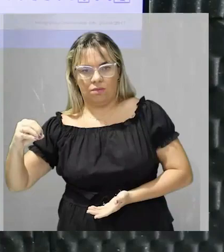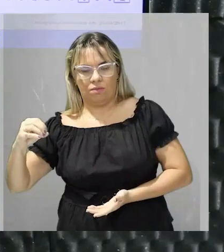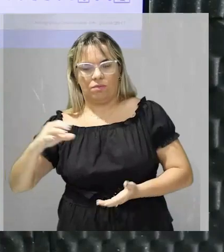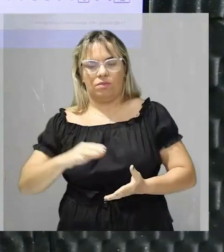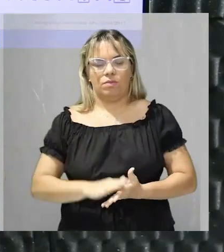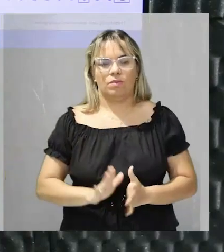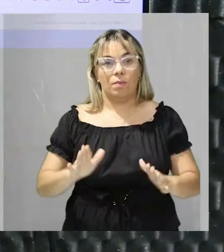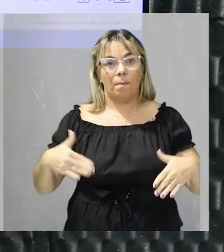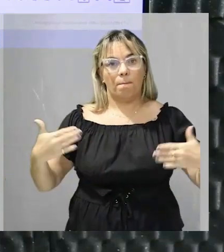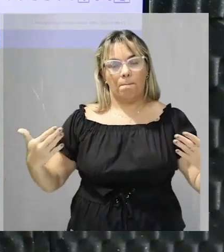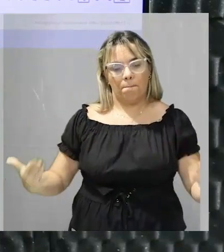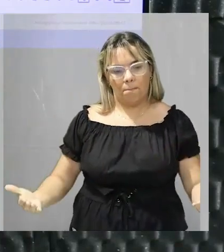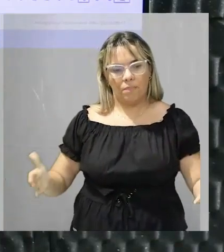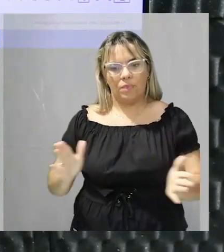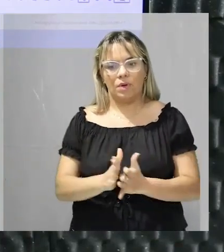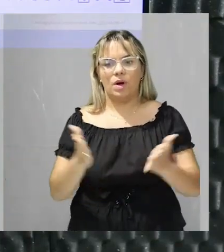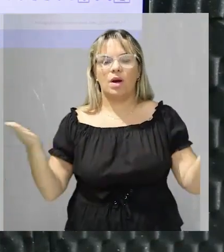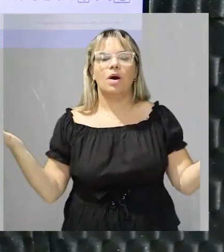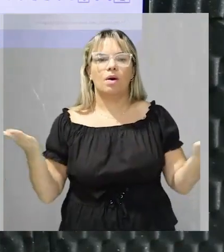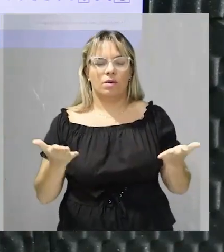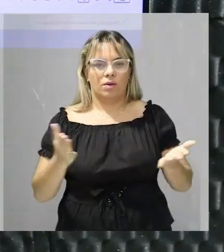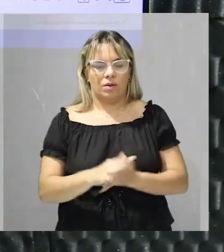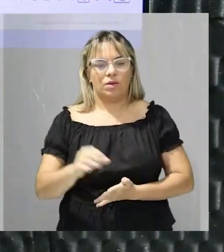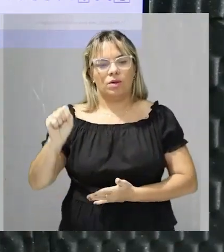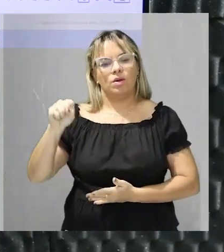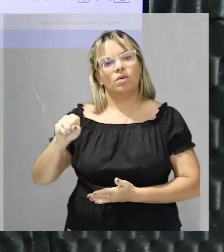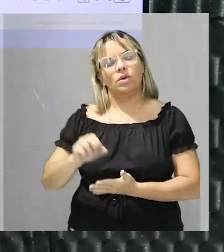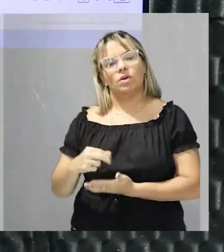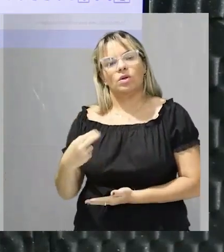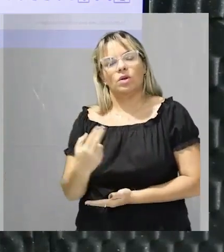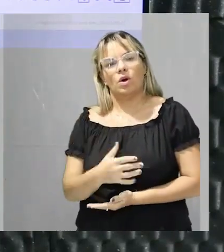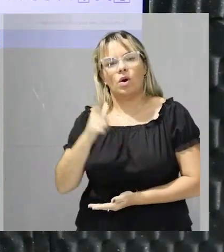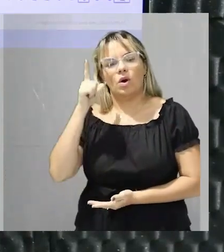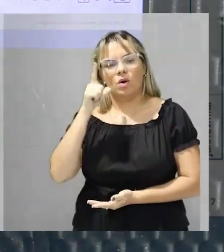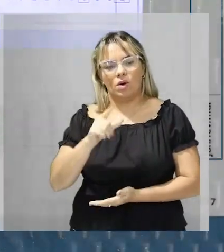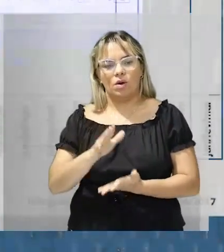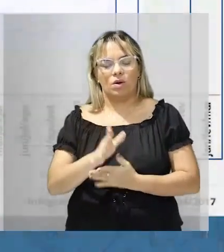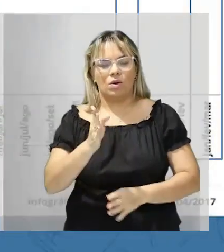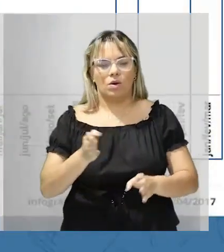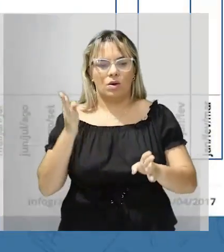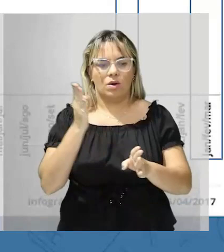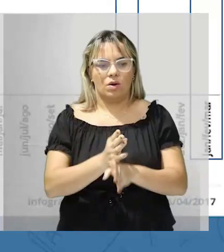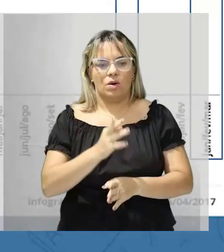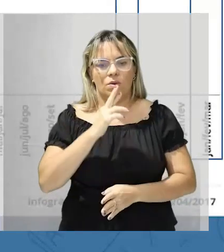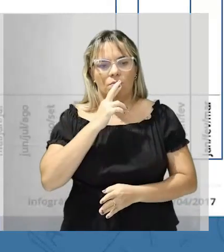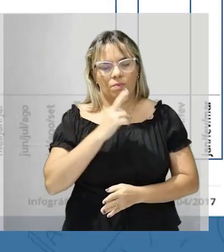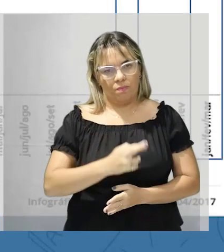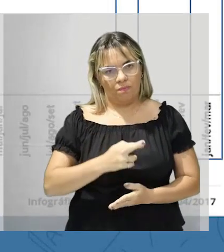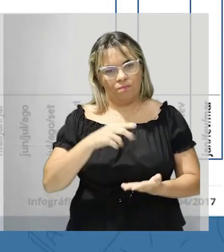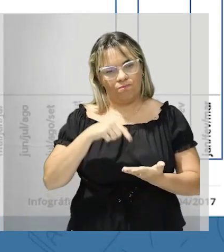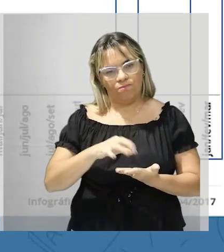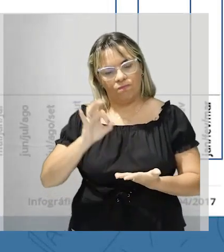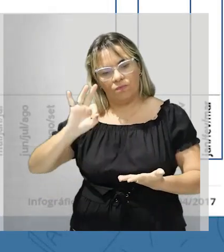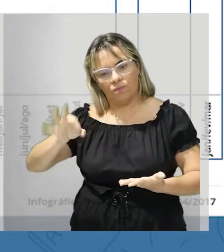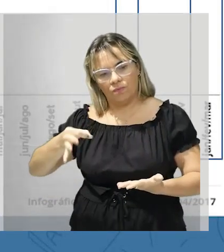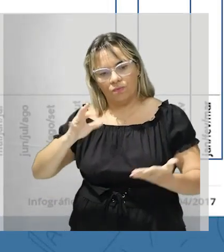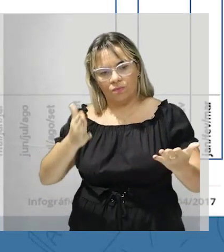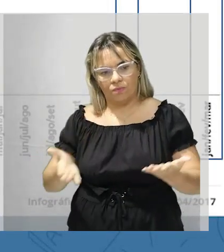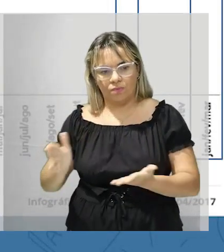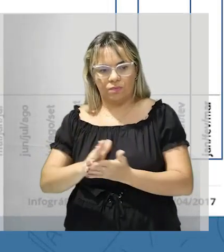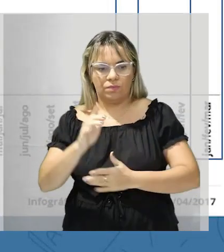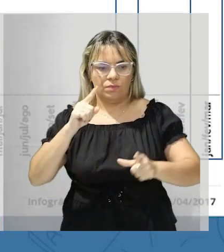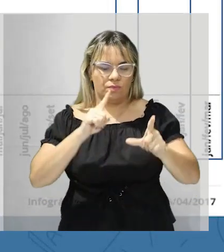então agora sim nós conseguimos identificar a nossa resposta correta ela está lá